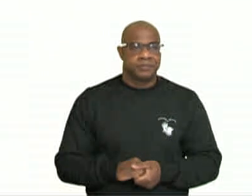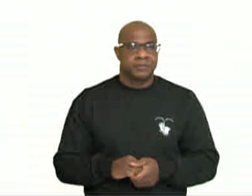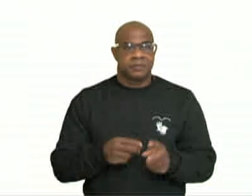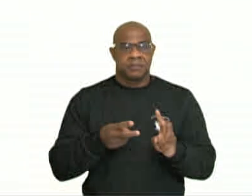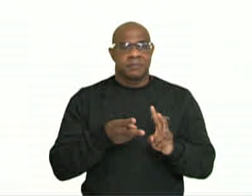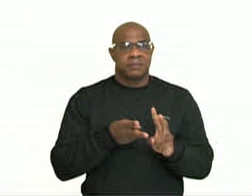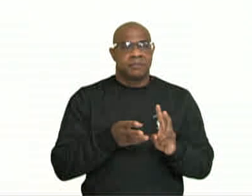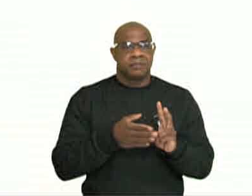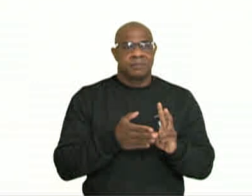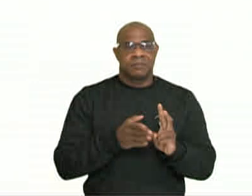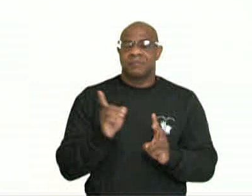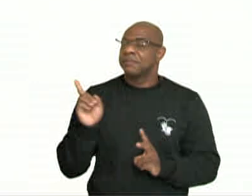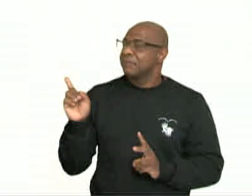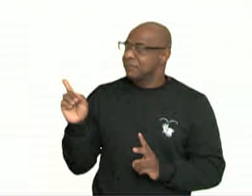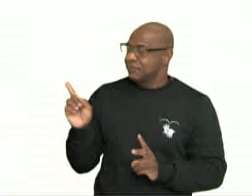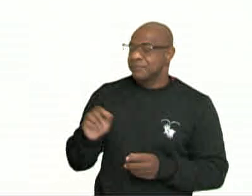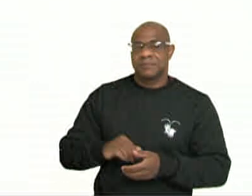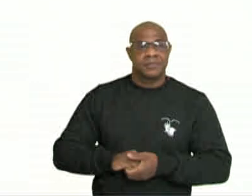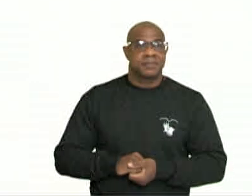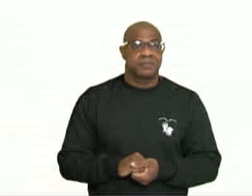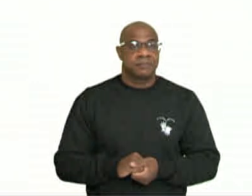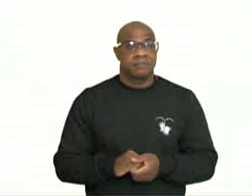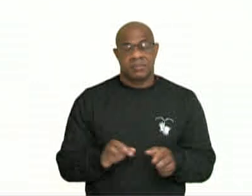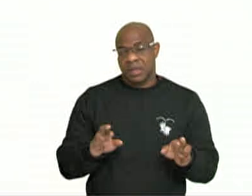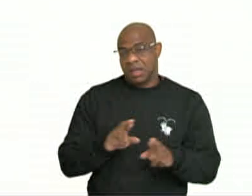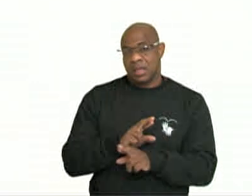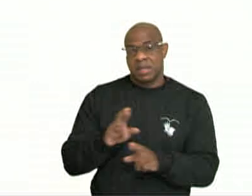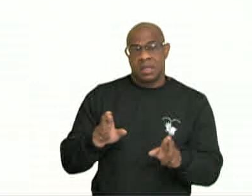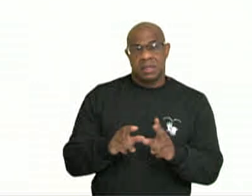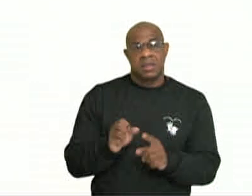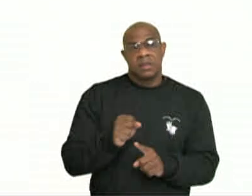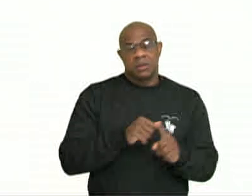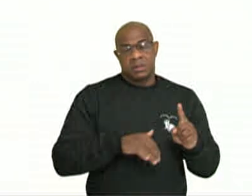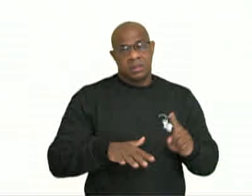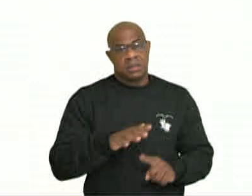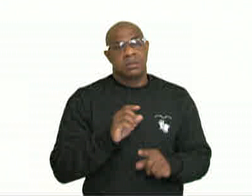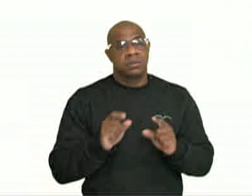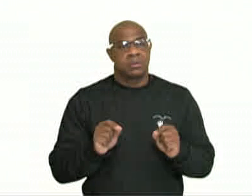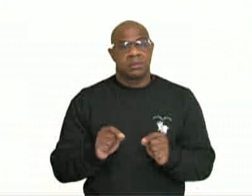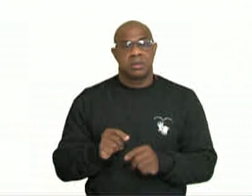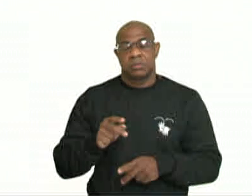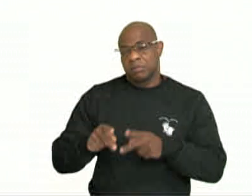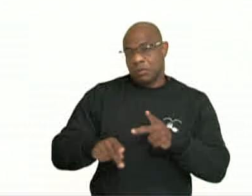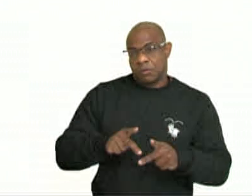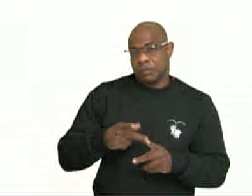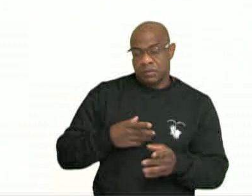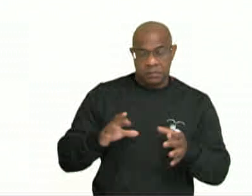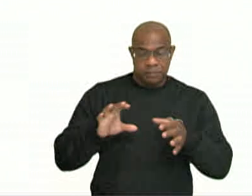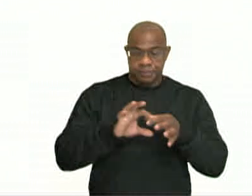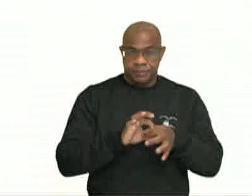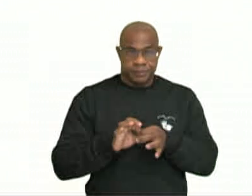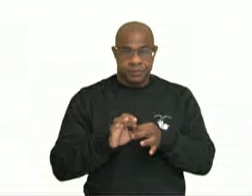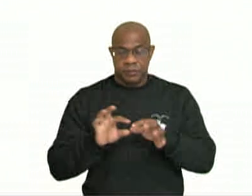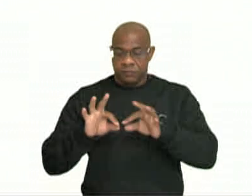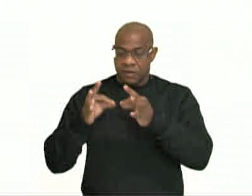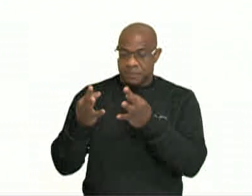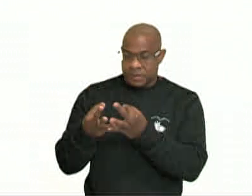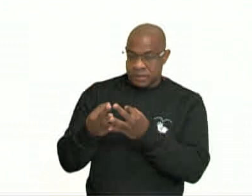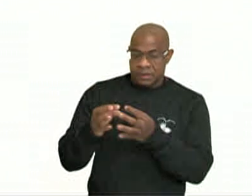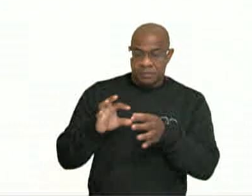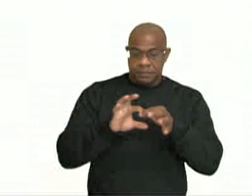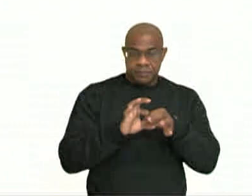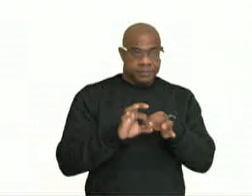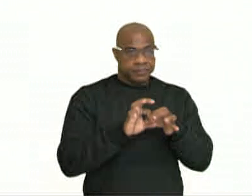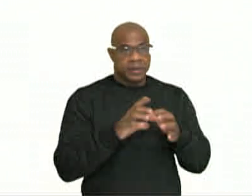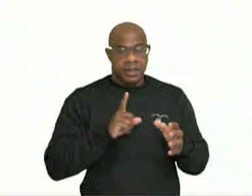Brasil. E as relações sociais entre os povos indígenas são as de parentesco e de alianças. As relações de